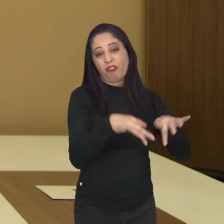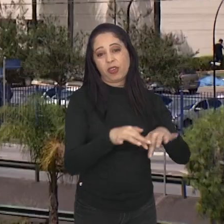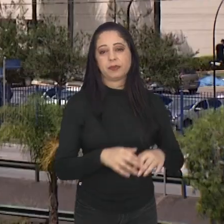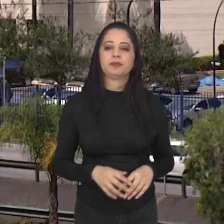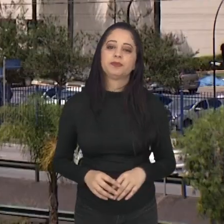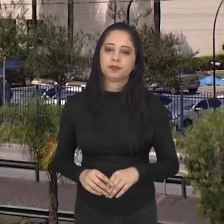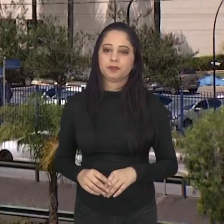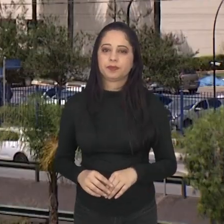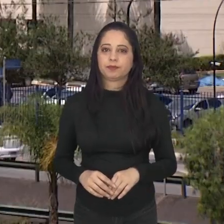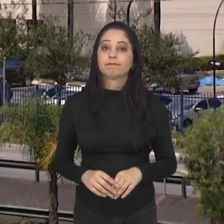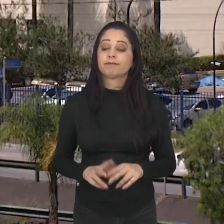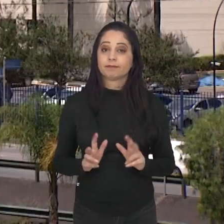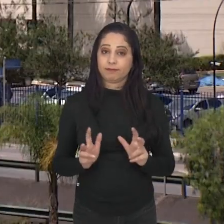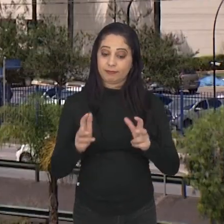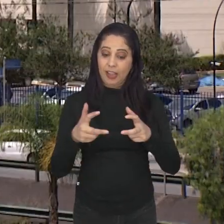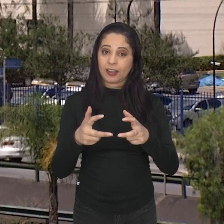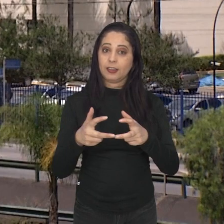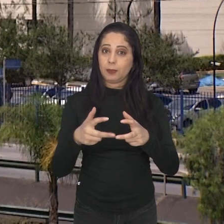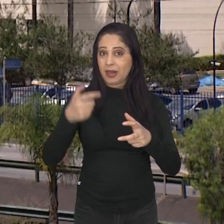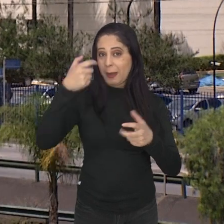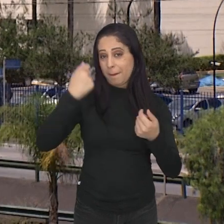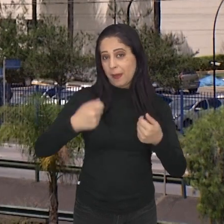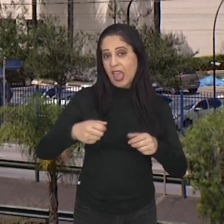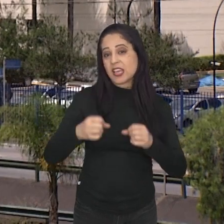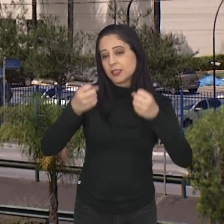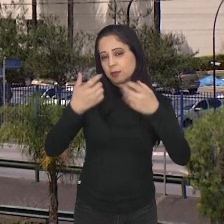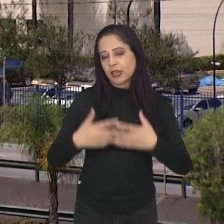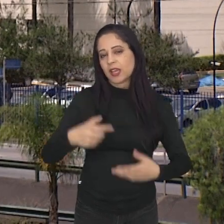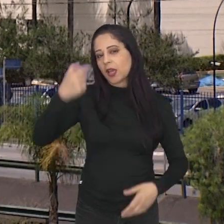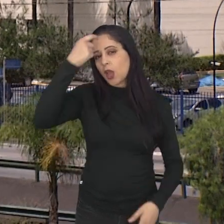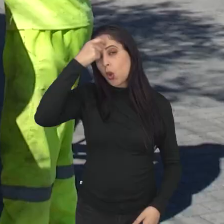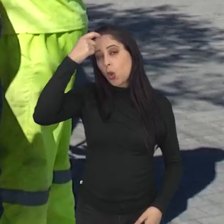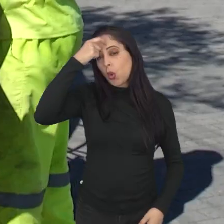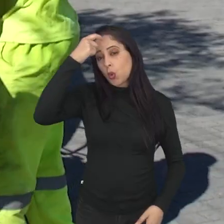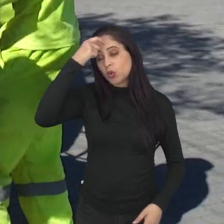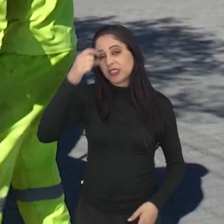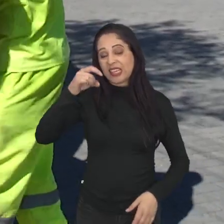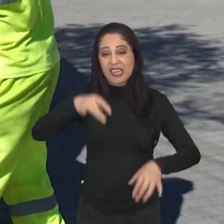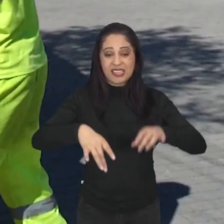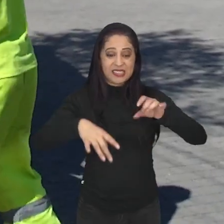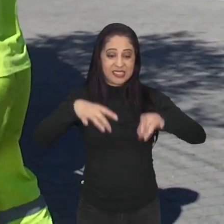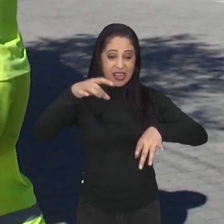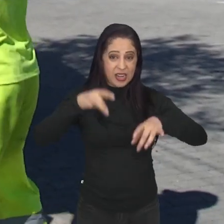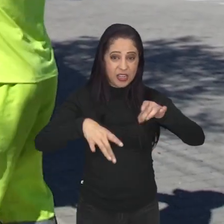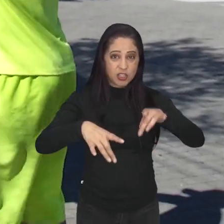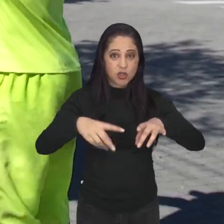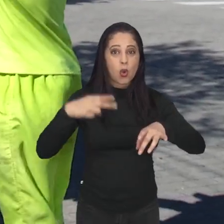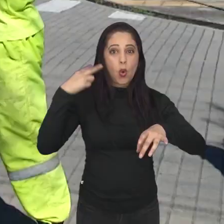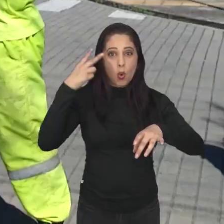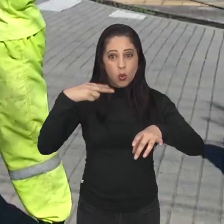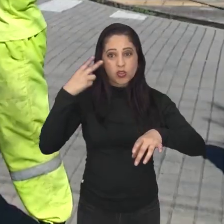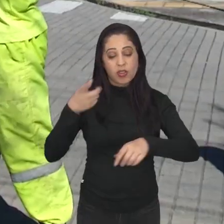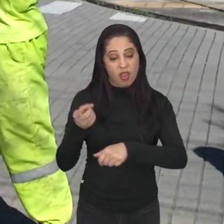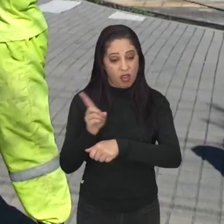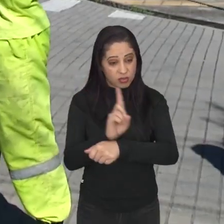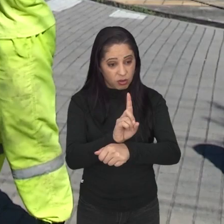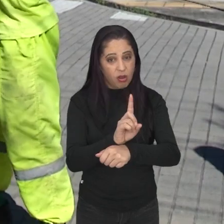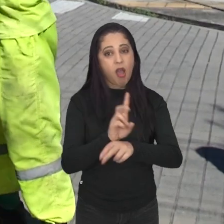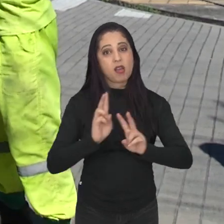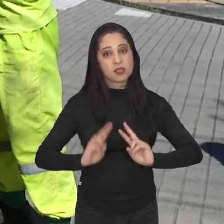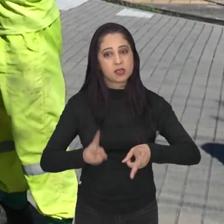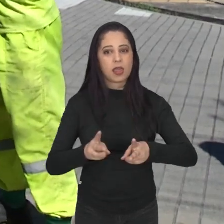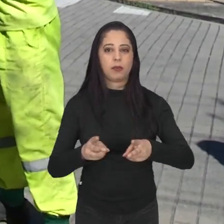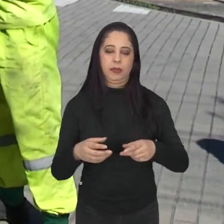de 10 anos na Câmara a conscientização da população a respeito do descarte regular de lixo é acompanhado de perto